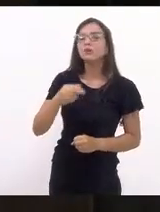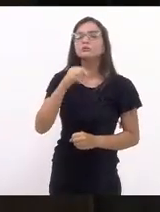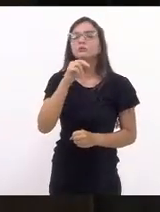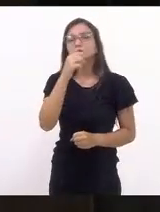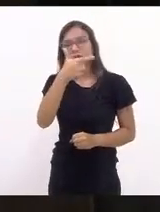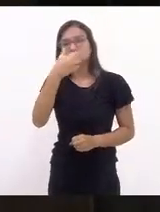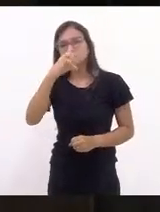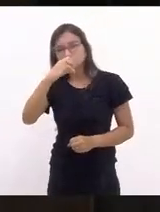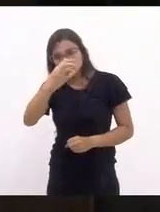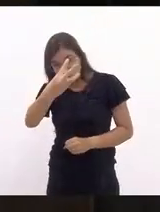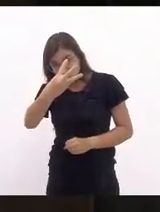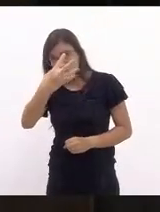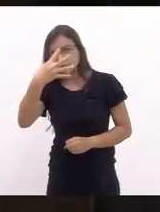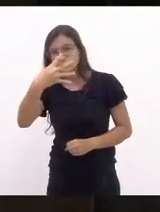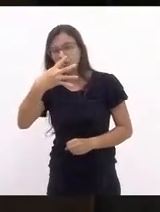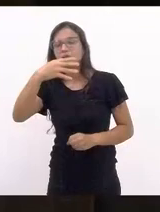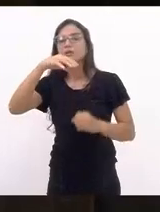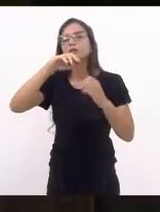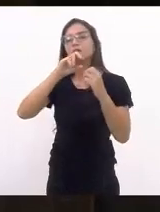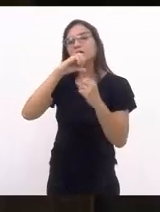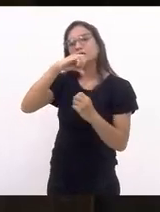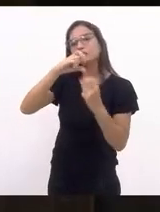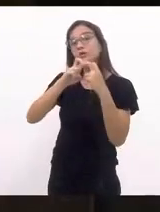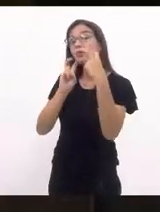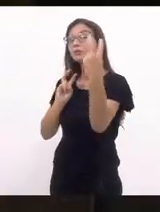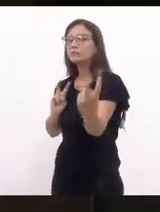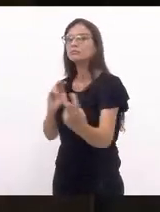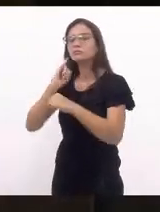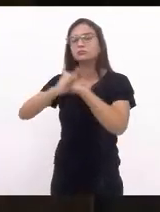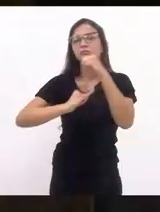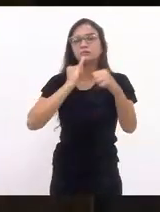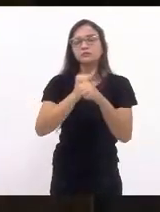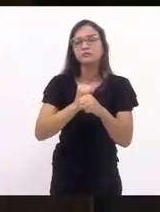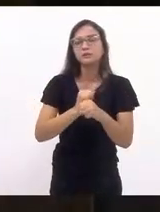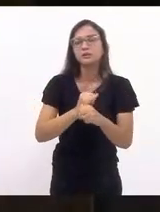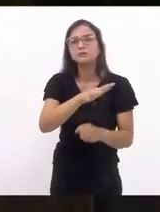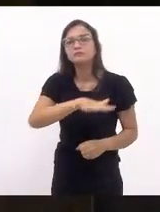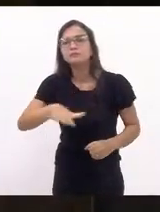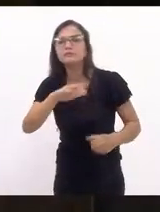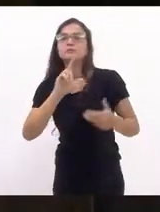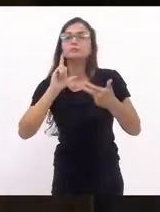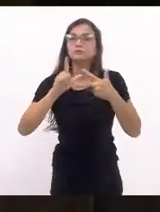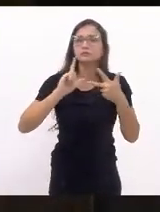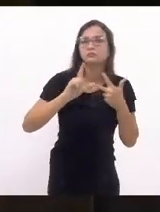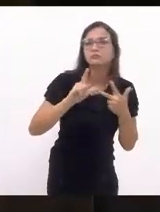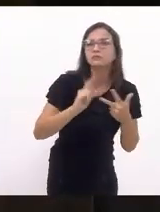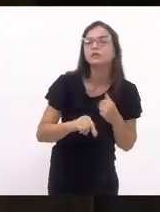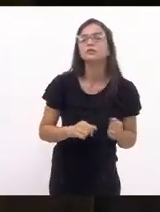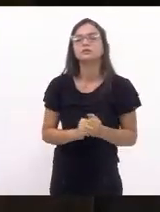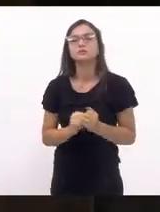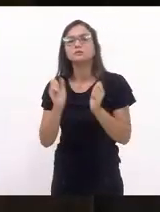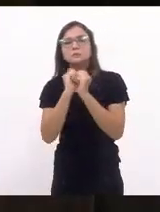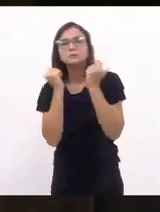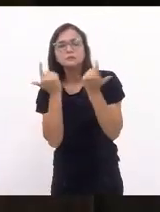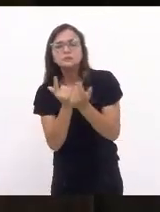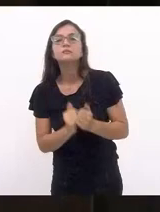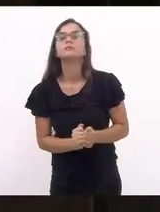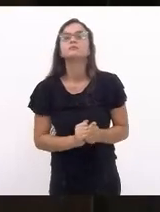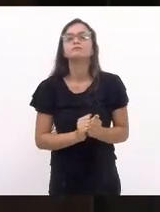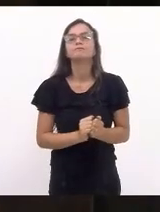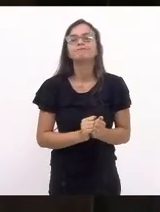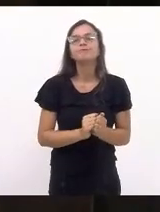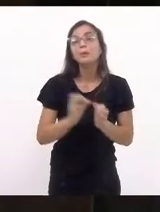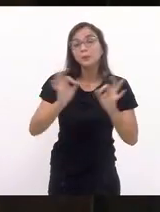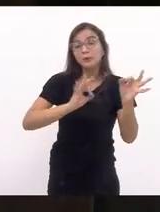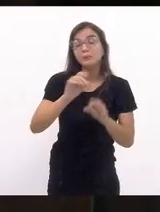destacam-se a oficina cerimonial no âmbito legislativo em parceria com o interlegis programa do Senado Federal